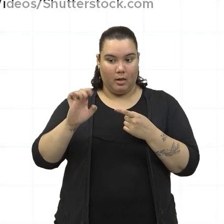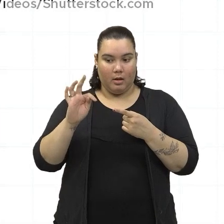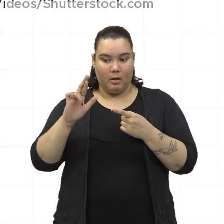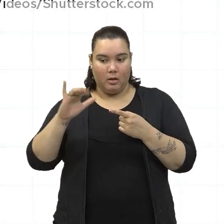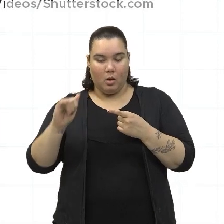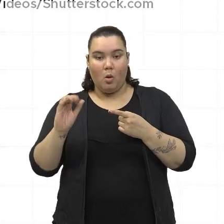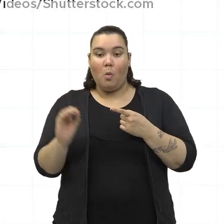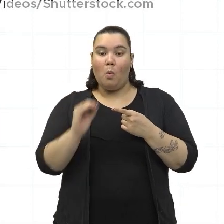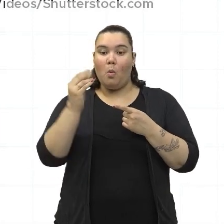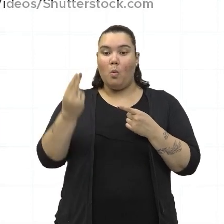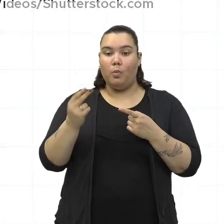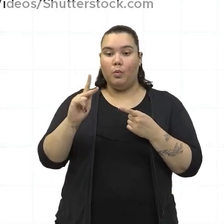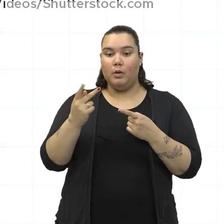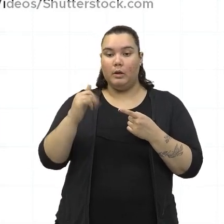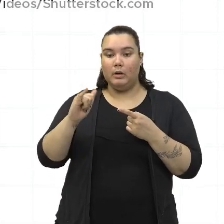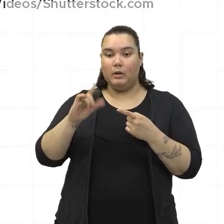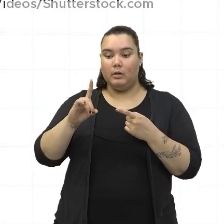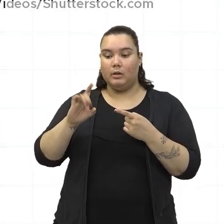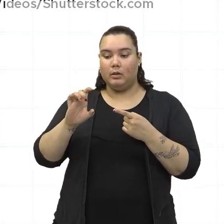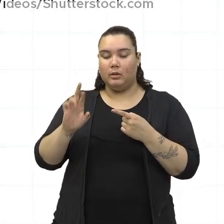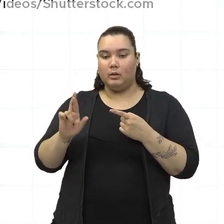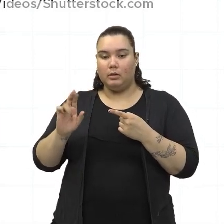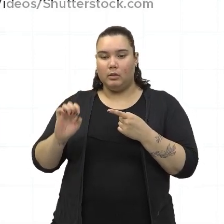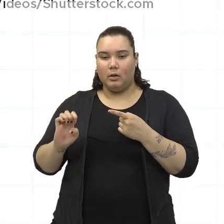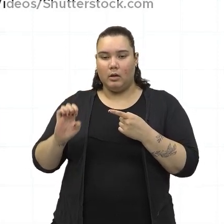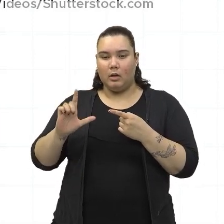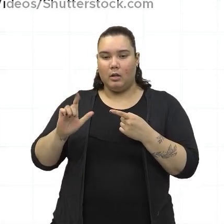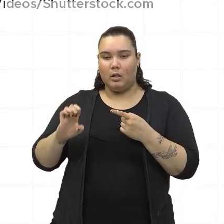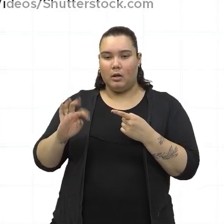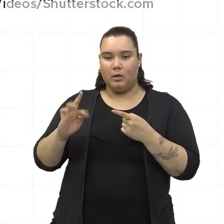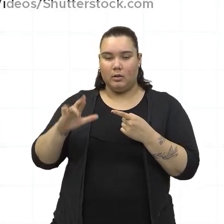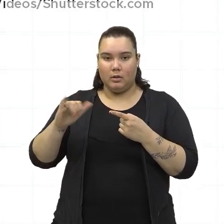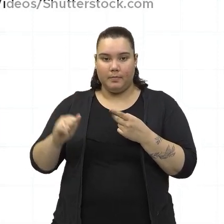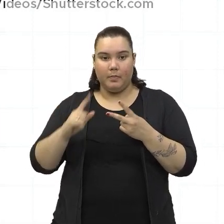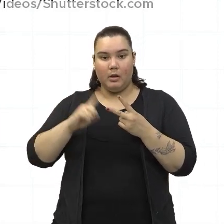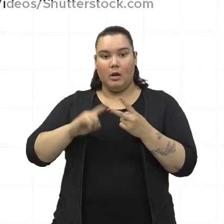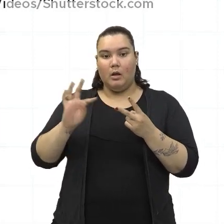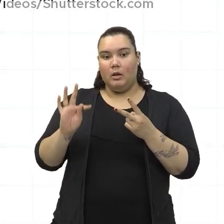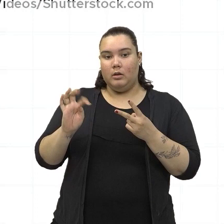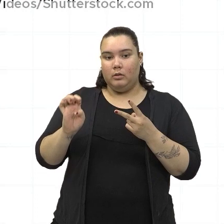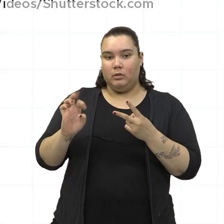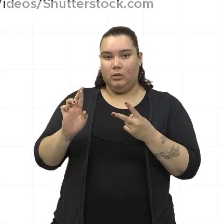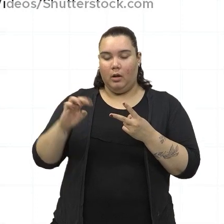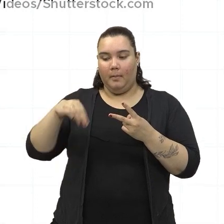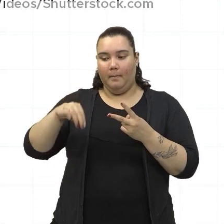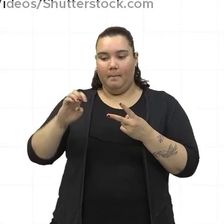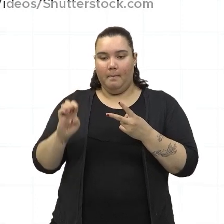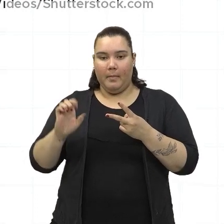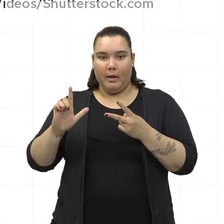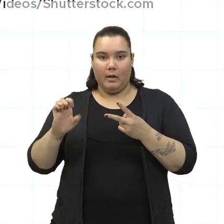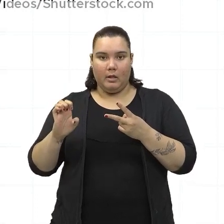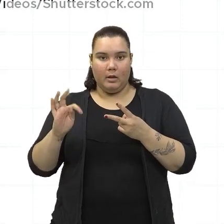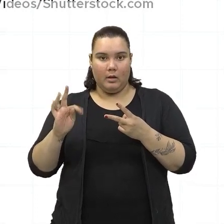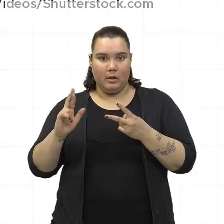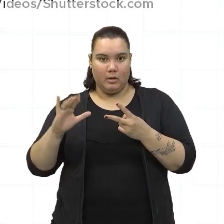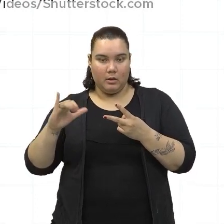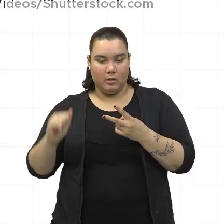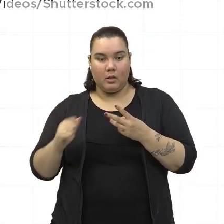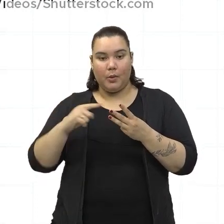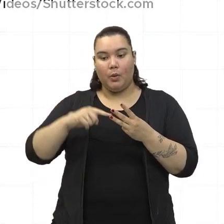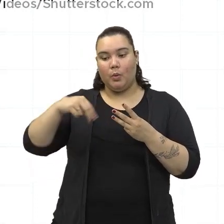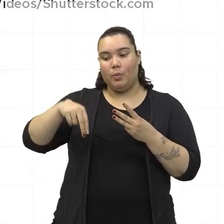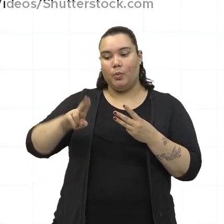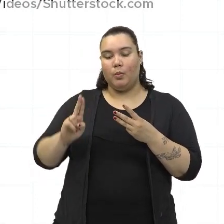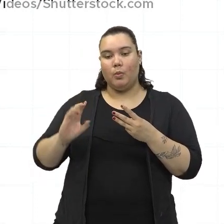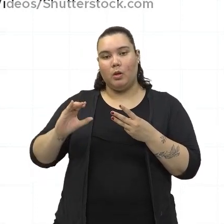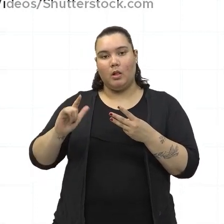certas, termoelétrica e também usinas nucleares. Então, a gente encontra aí no nosso país essas usinas geradoras ali de